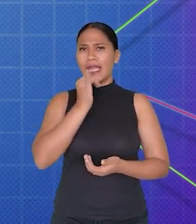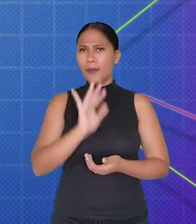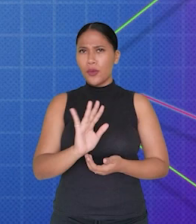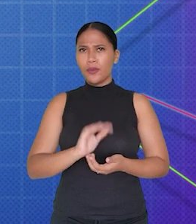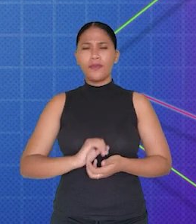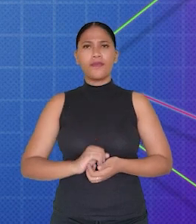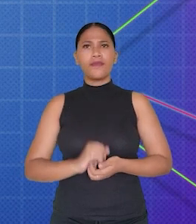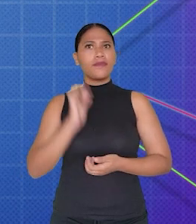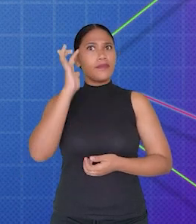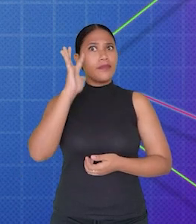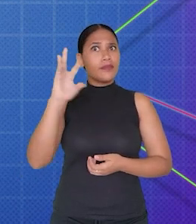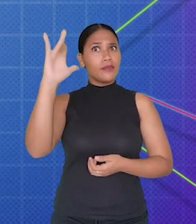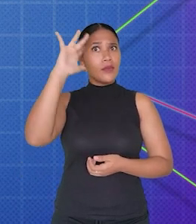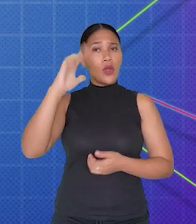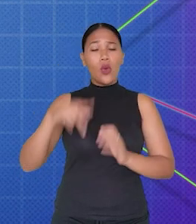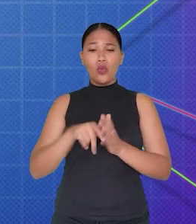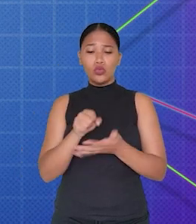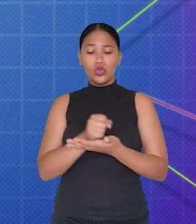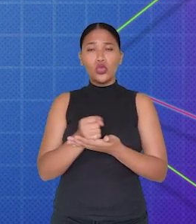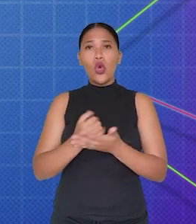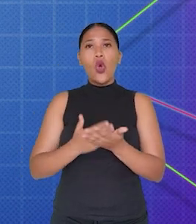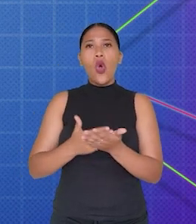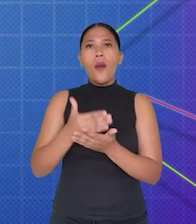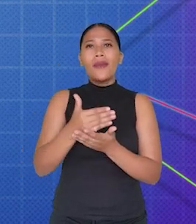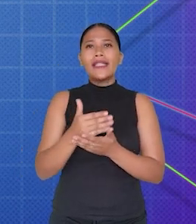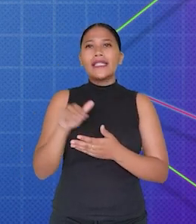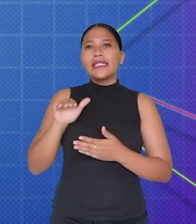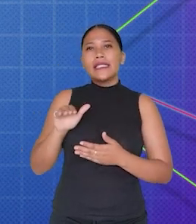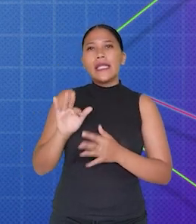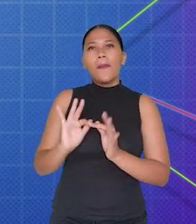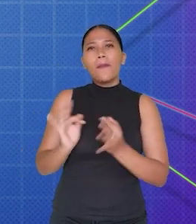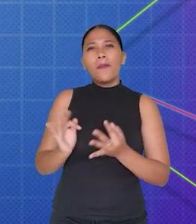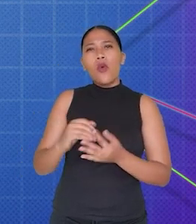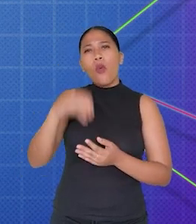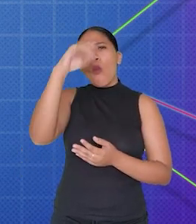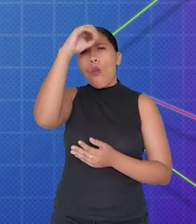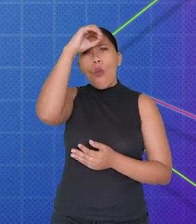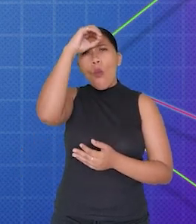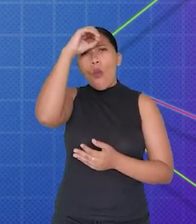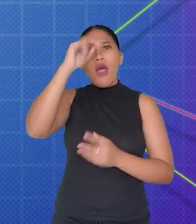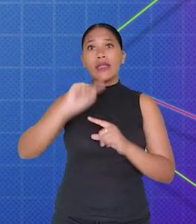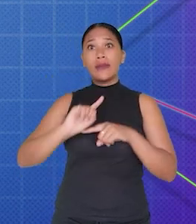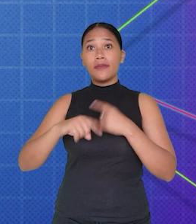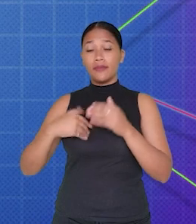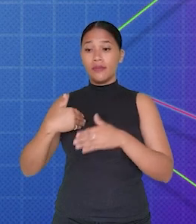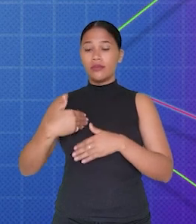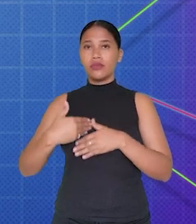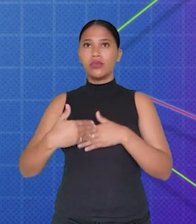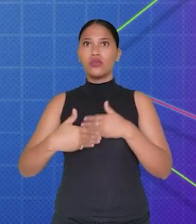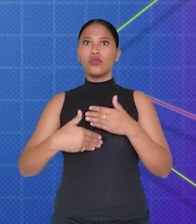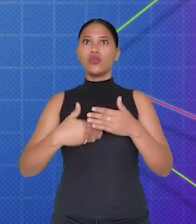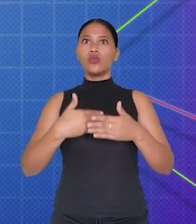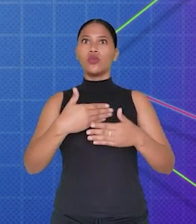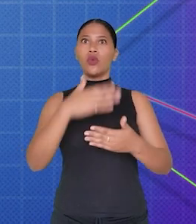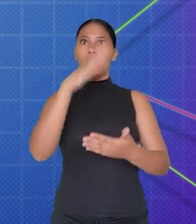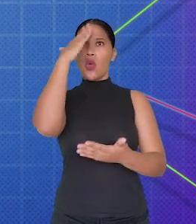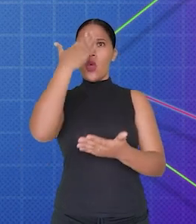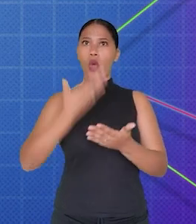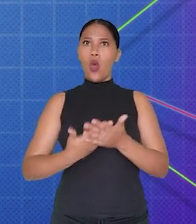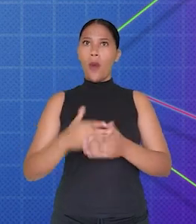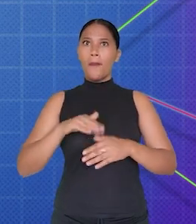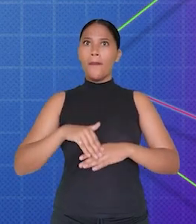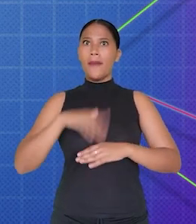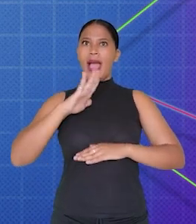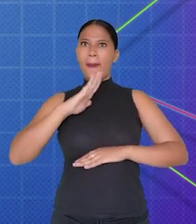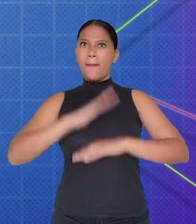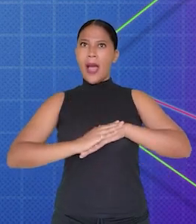dar um exemplo. Imagine um jogo em que o personagem começa como um iniciante e ingênuo, e ao longo da jornada torna-se mais